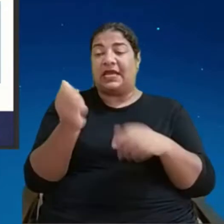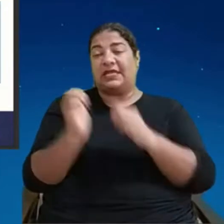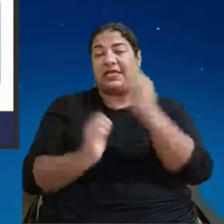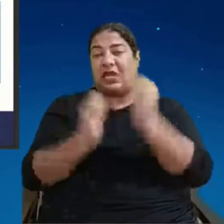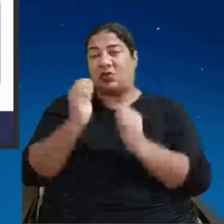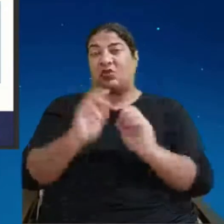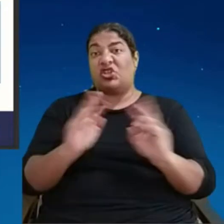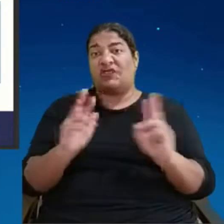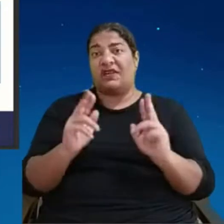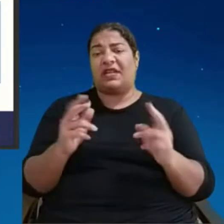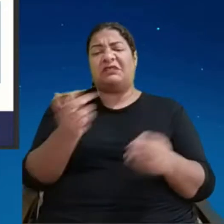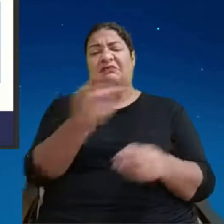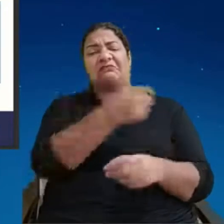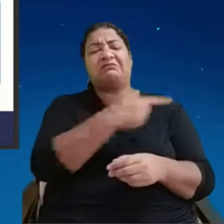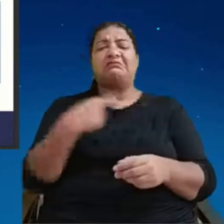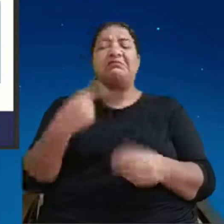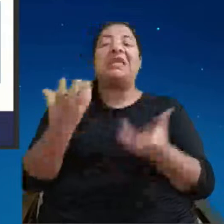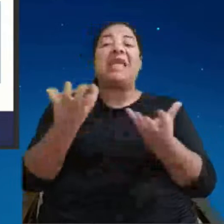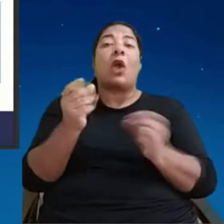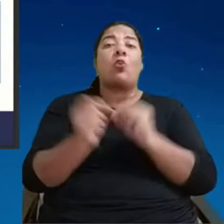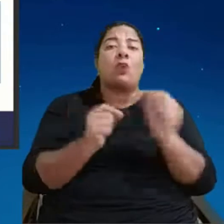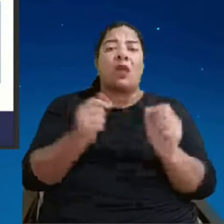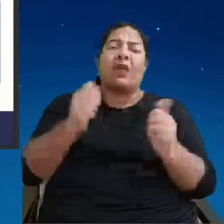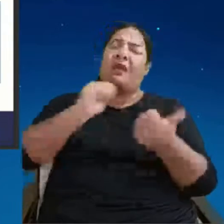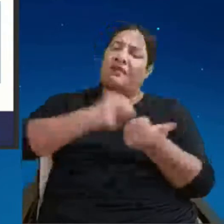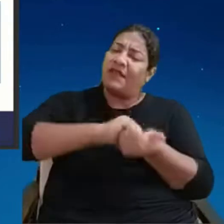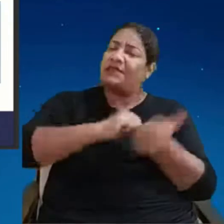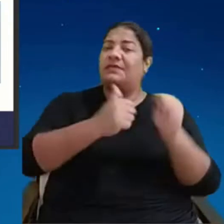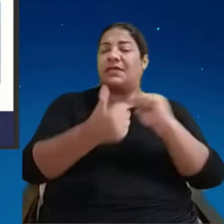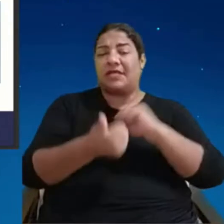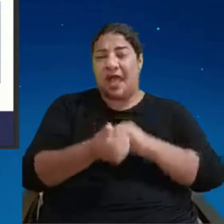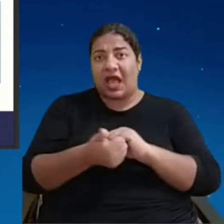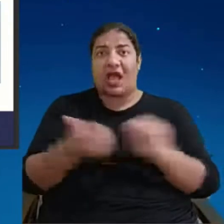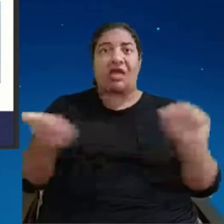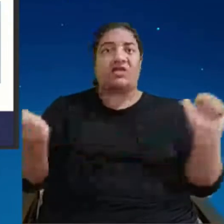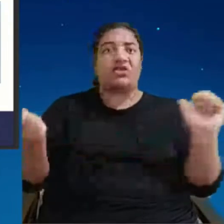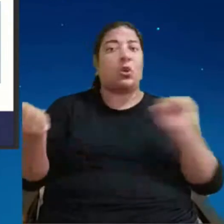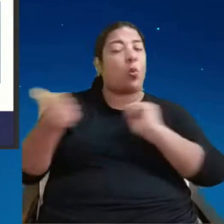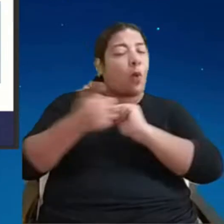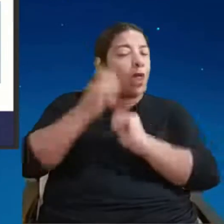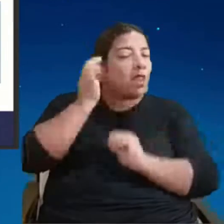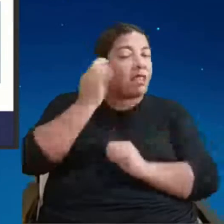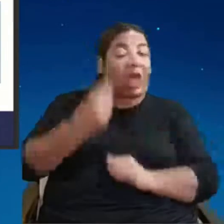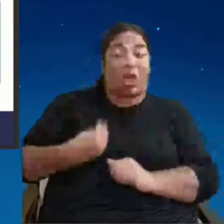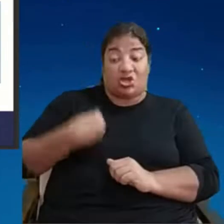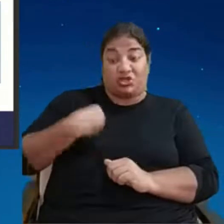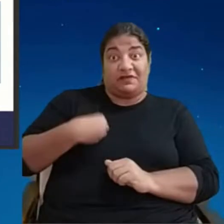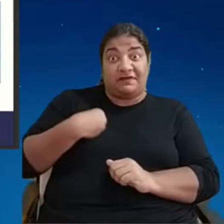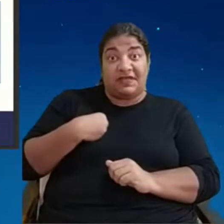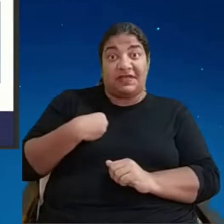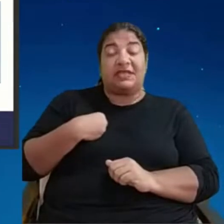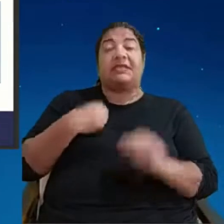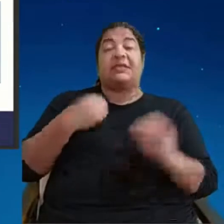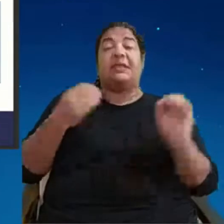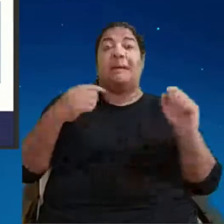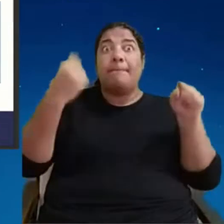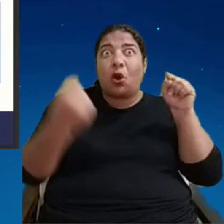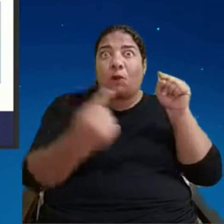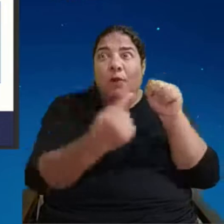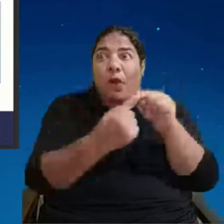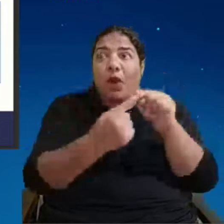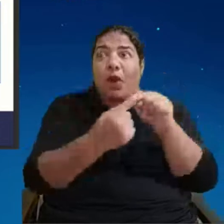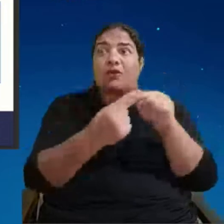flexibilidade, qualidade de vida, propósitos e oportunidades. Olha aí os NFTs como oportunidades,